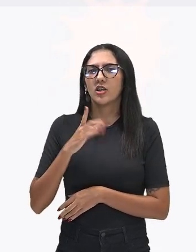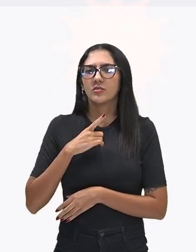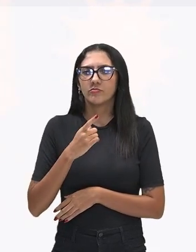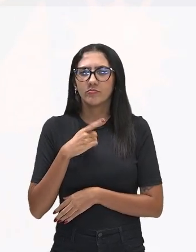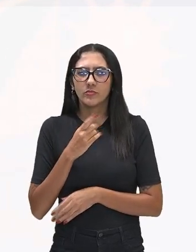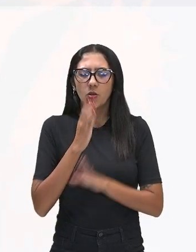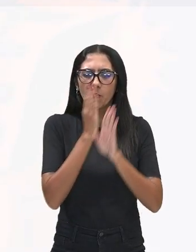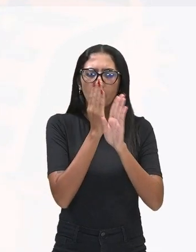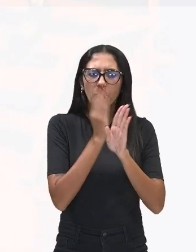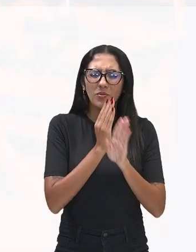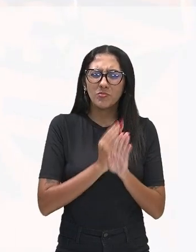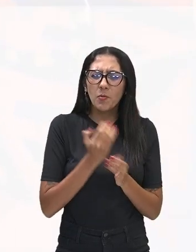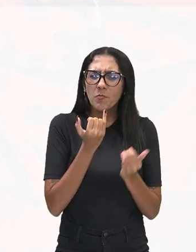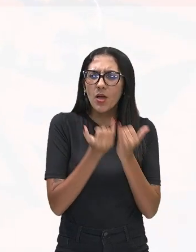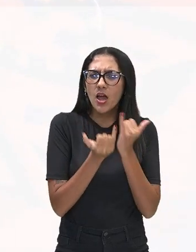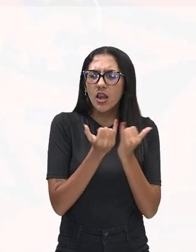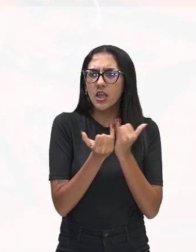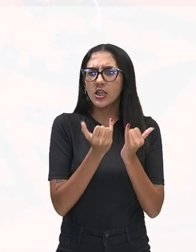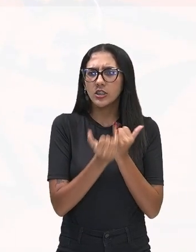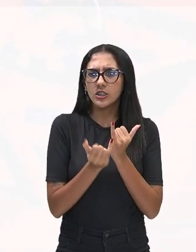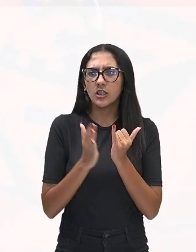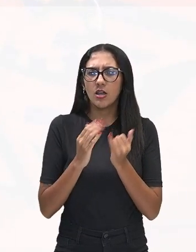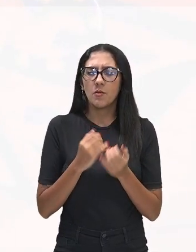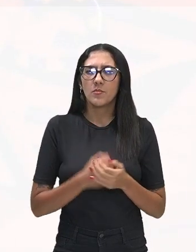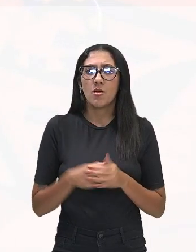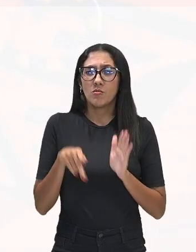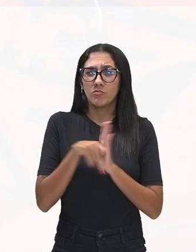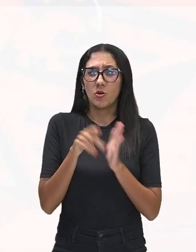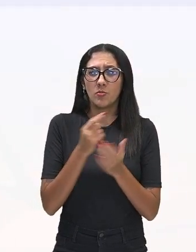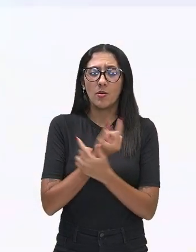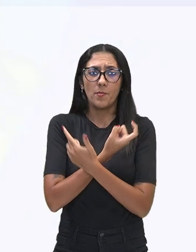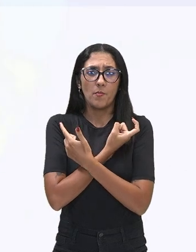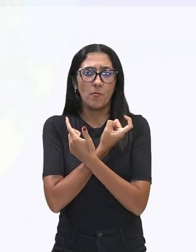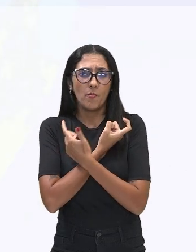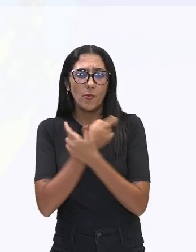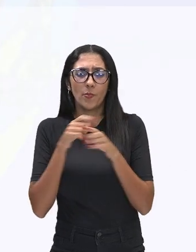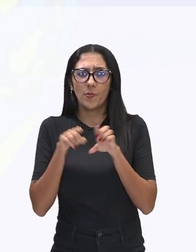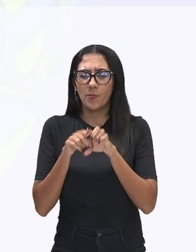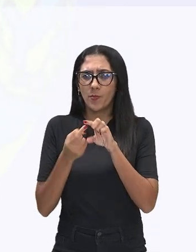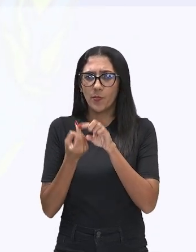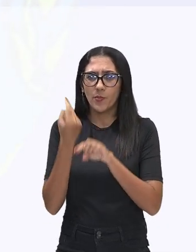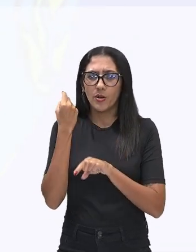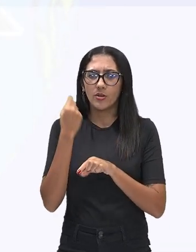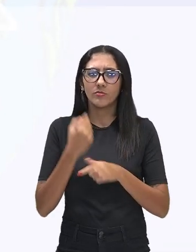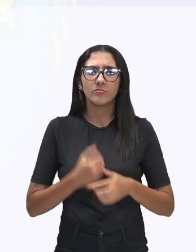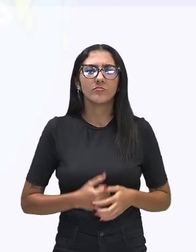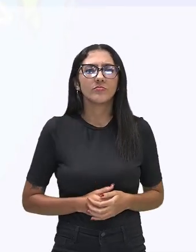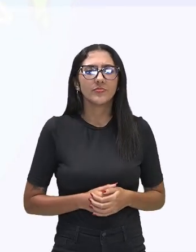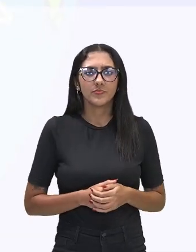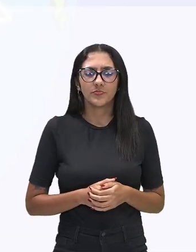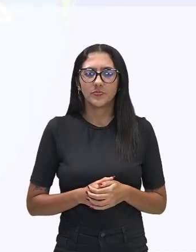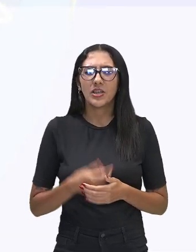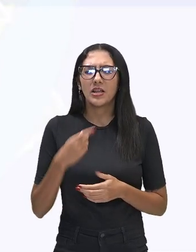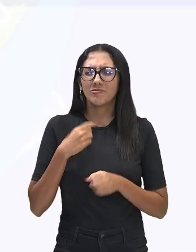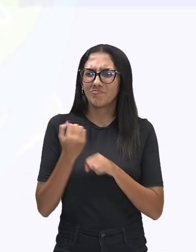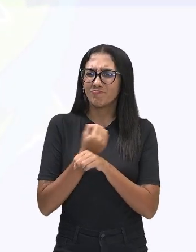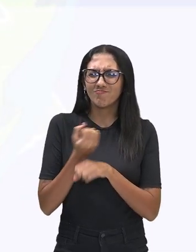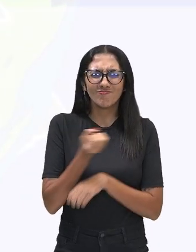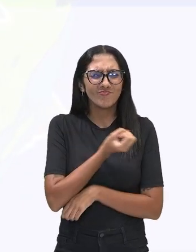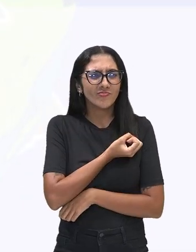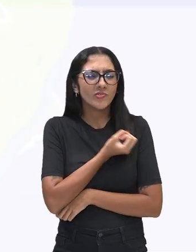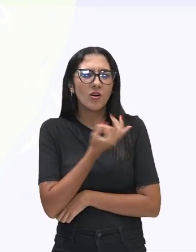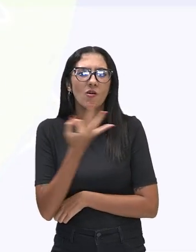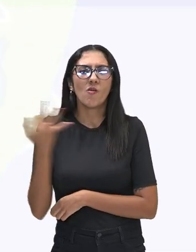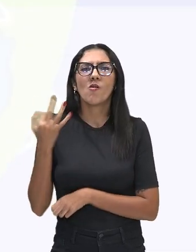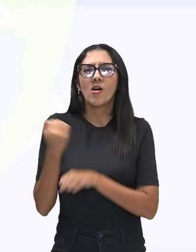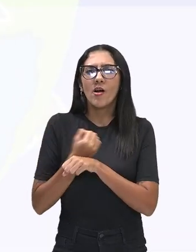cicatrizes características da doença em múmias egípcias. A varíola provocou milhões de mortes ao longo